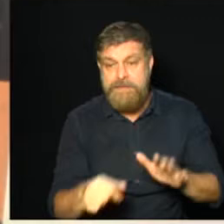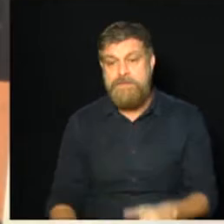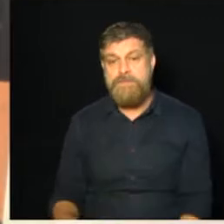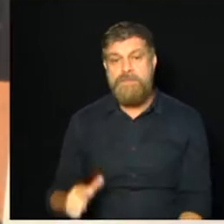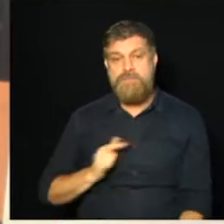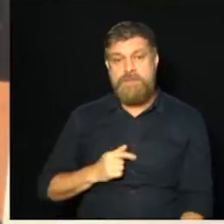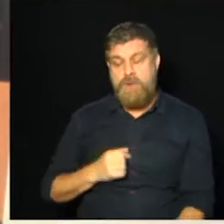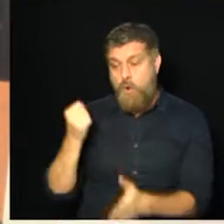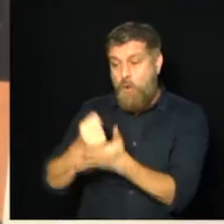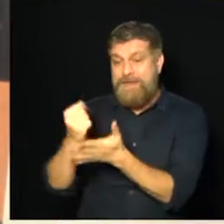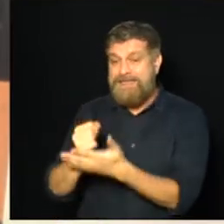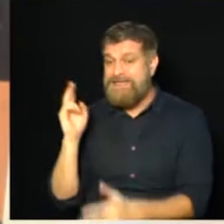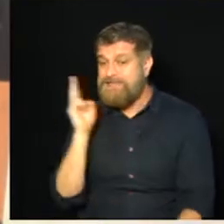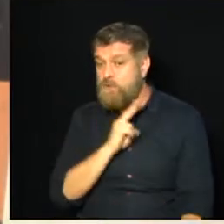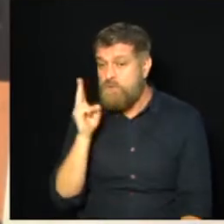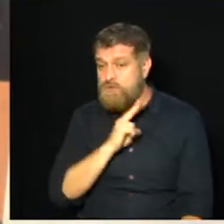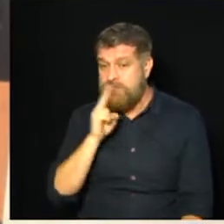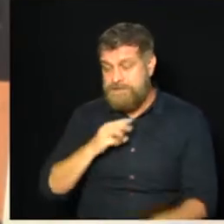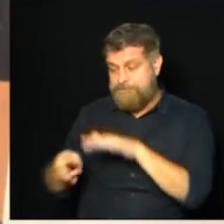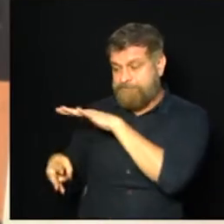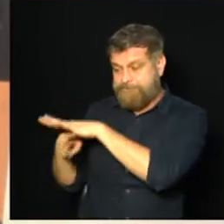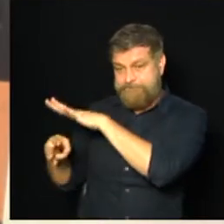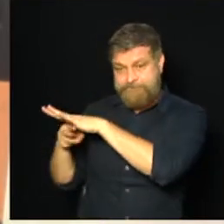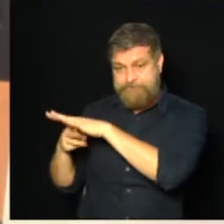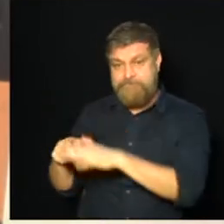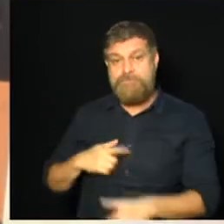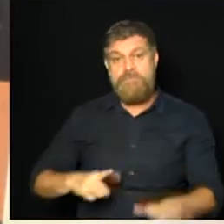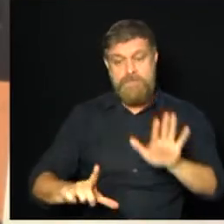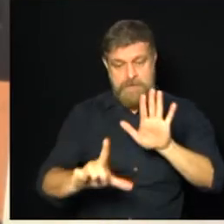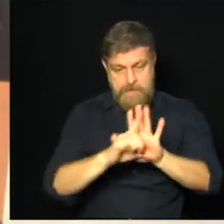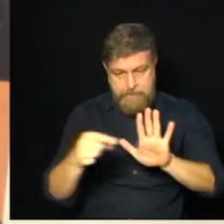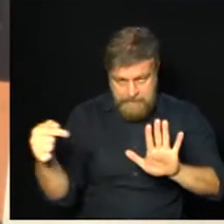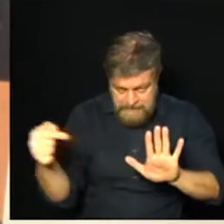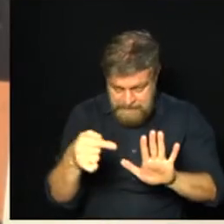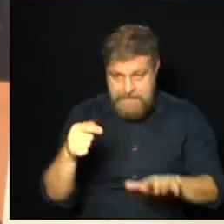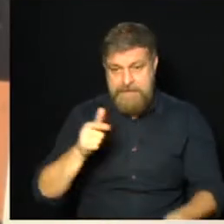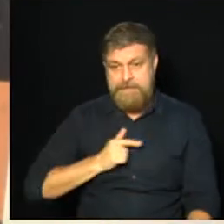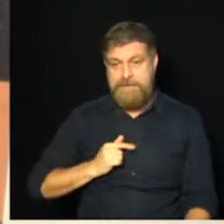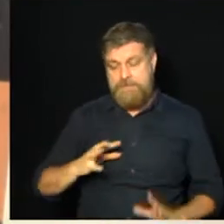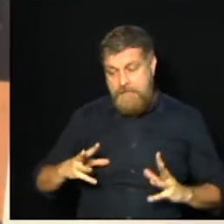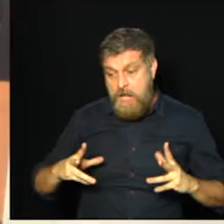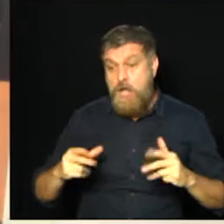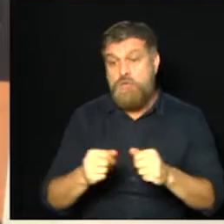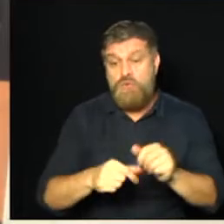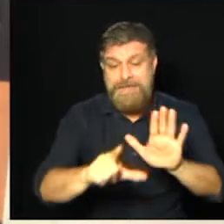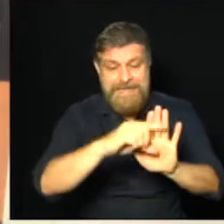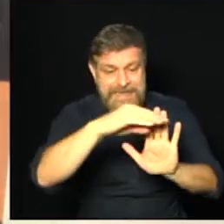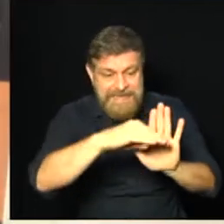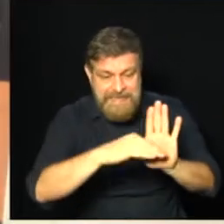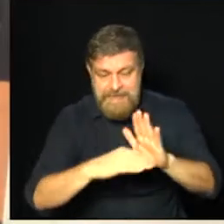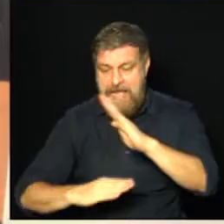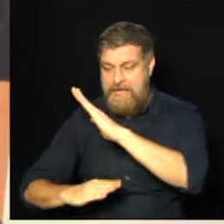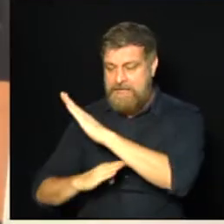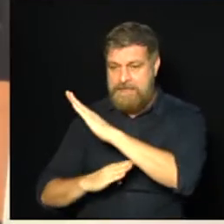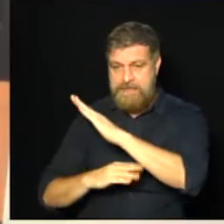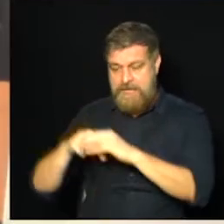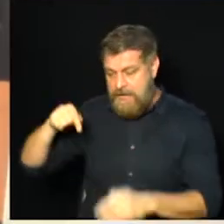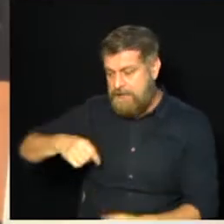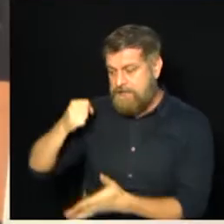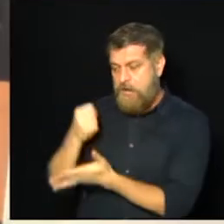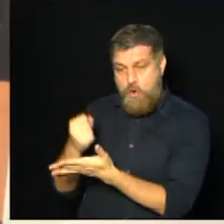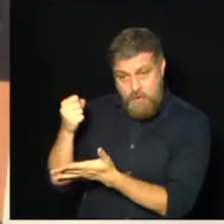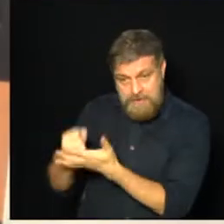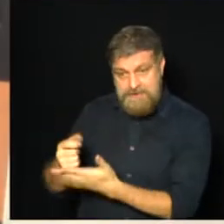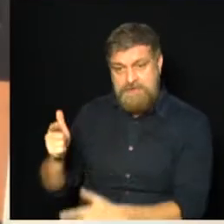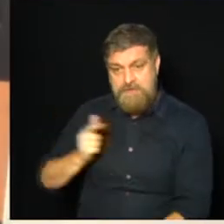Contratação emergencial. Tinha que fazer uma lei para isso também, né, que a gente tem que ter lei para tudo. Então, aqui nessa casa passou a contratação, a